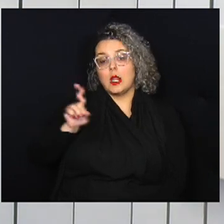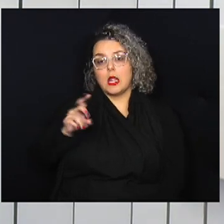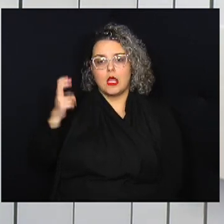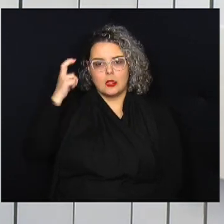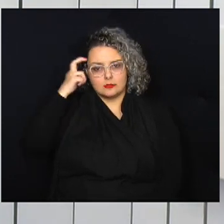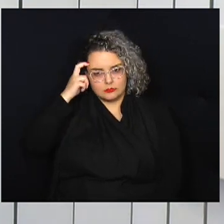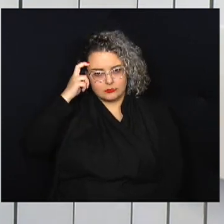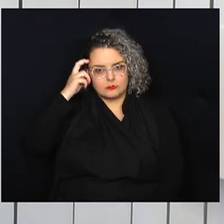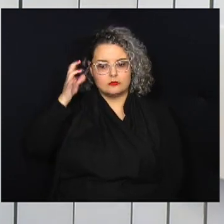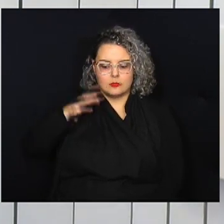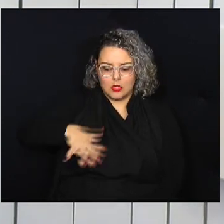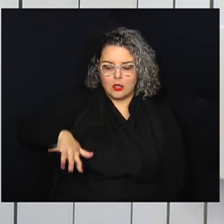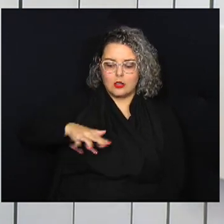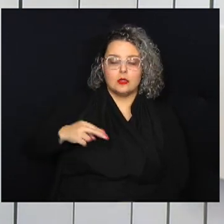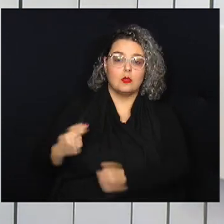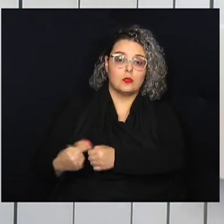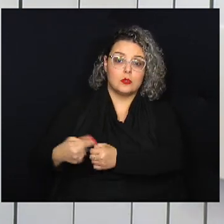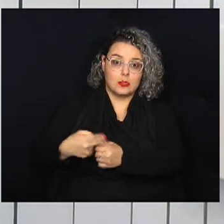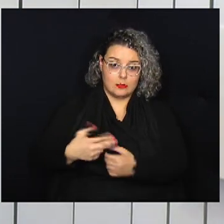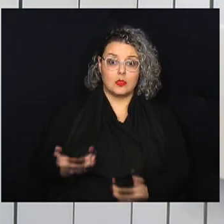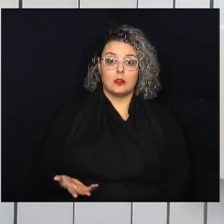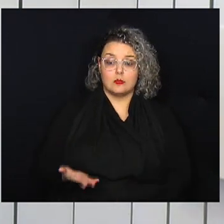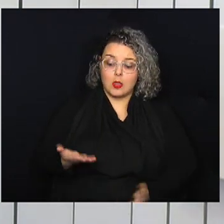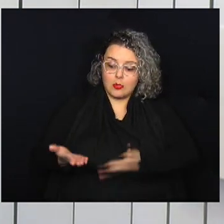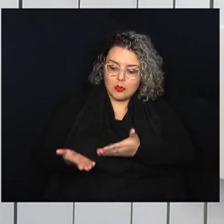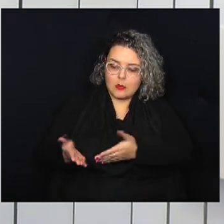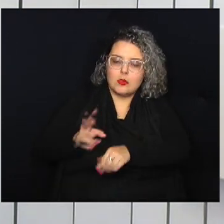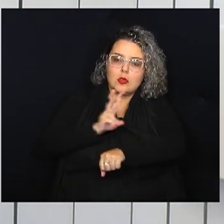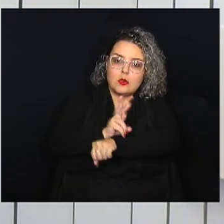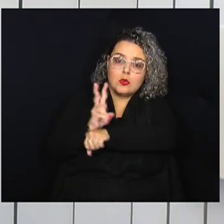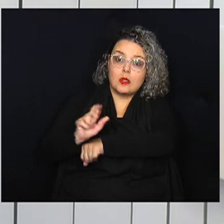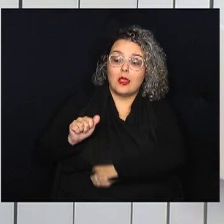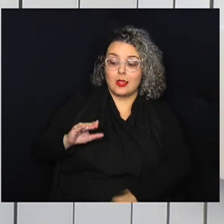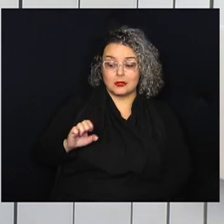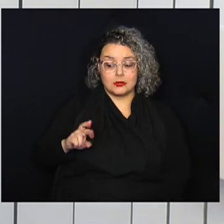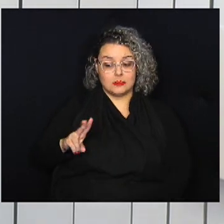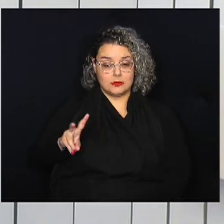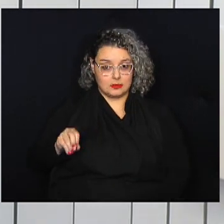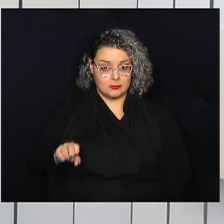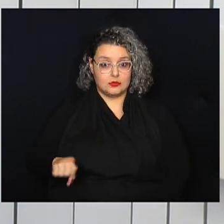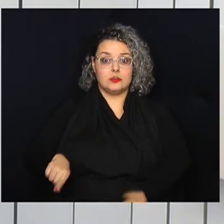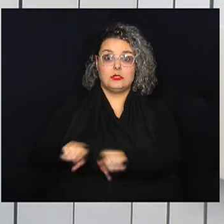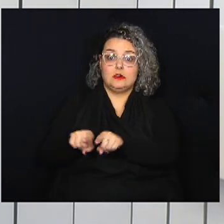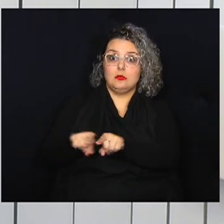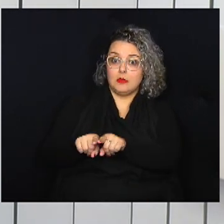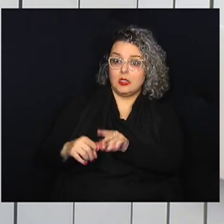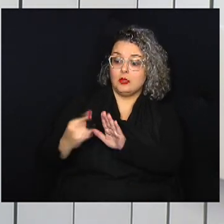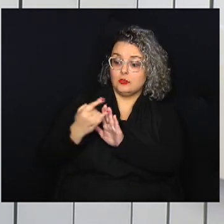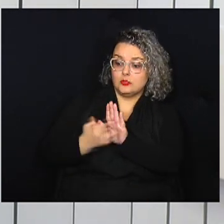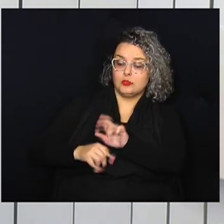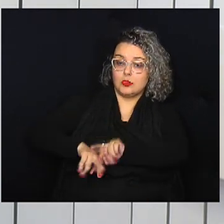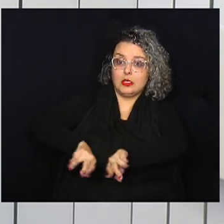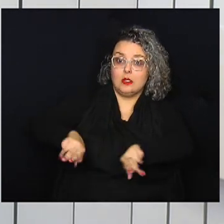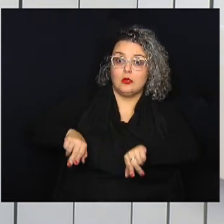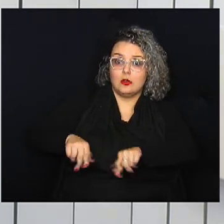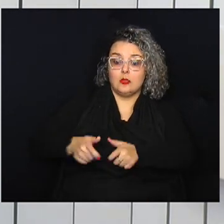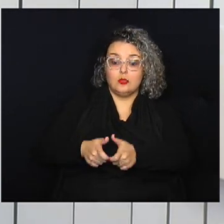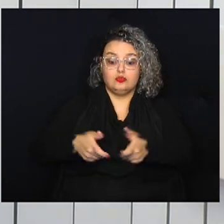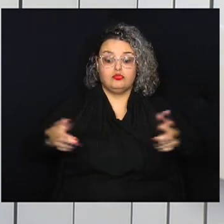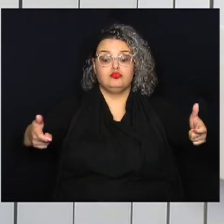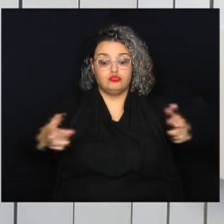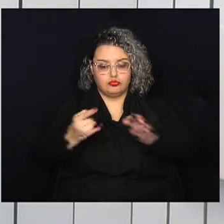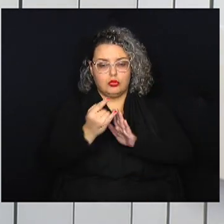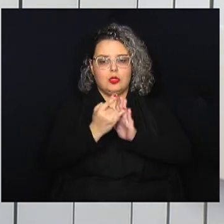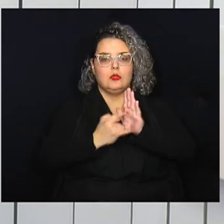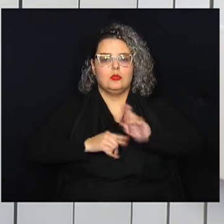espaço voltado à preservação física de acervos e documentos, entre eles uma ampla documentação